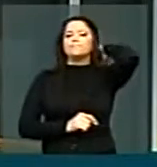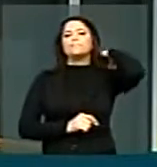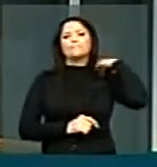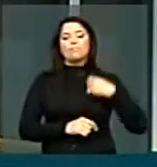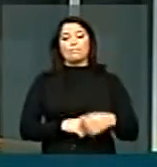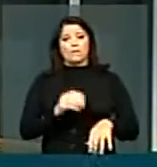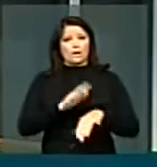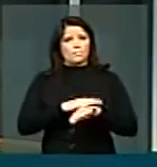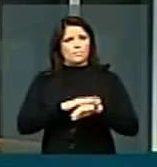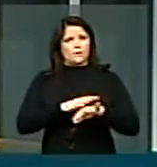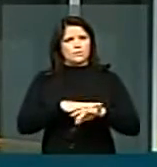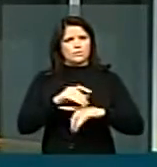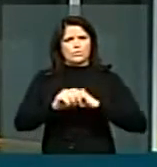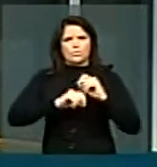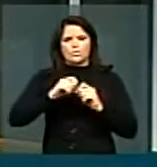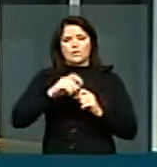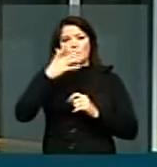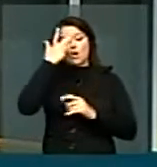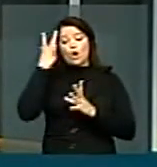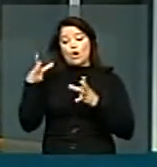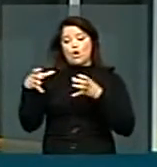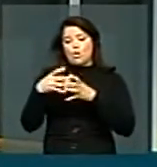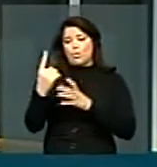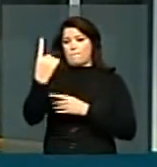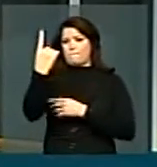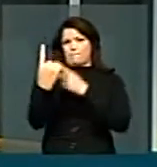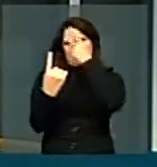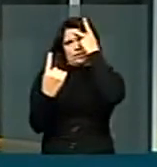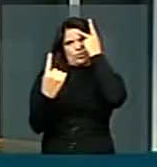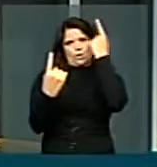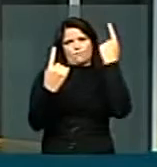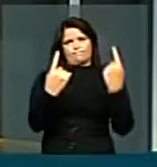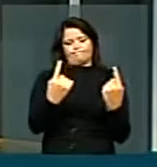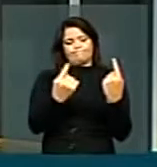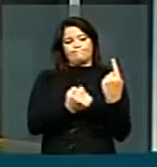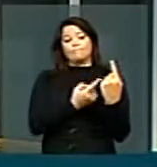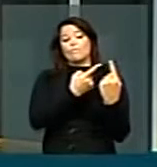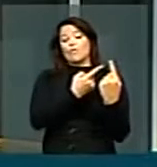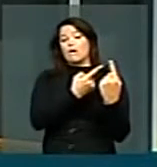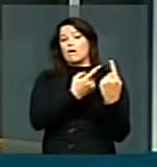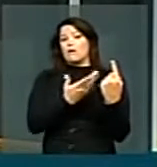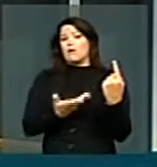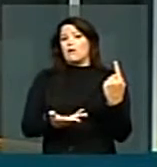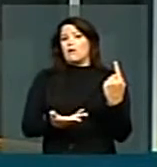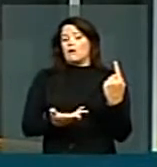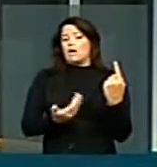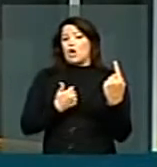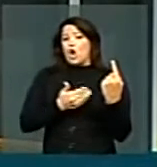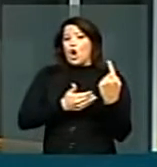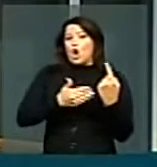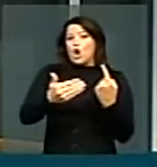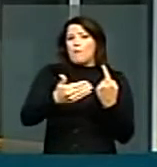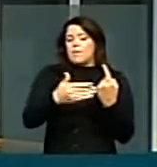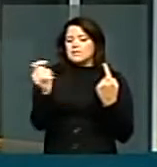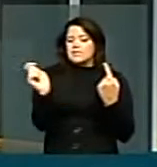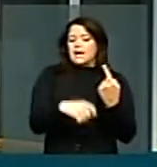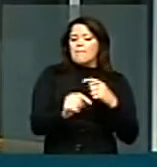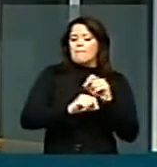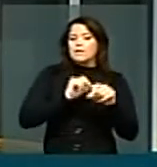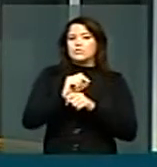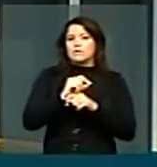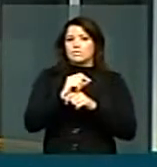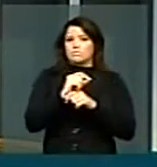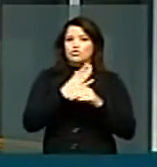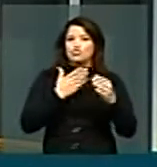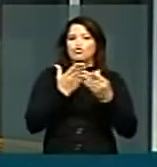do momento em que um determinado sujeito, em que um determinado agente passa a ter a capacidade de